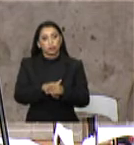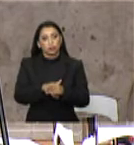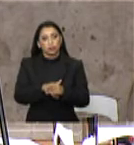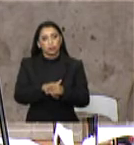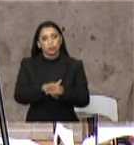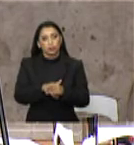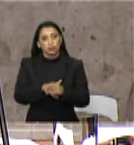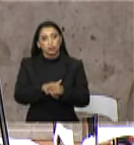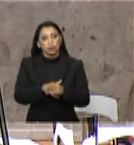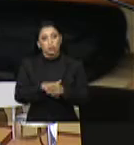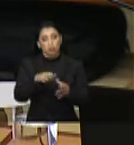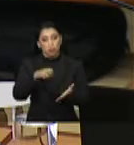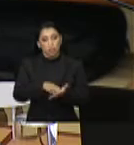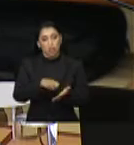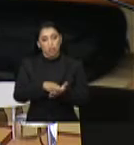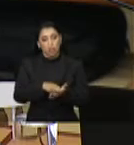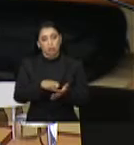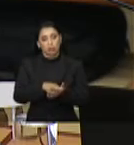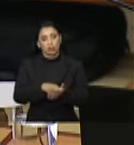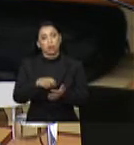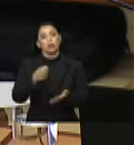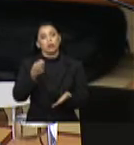oportunidades ministros